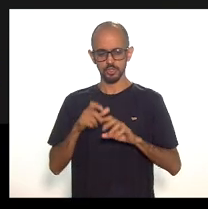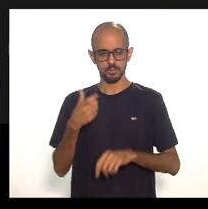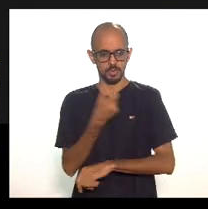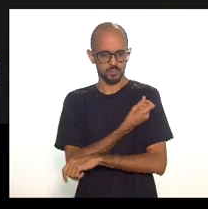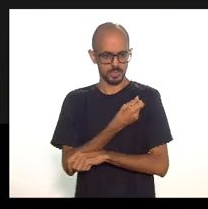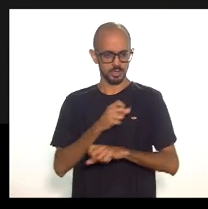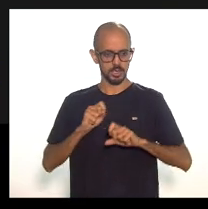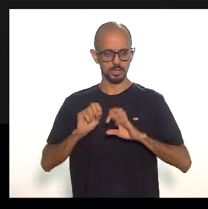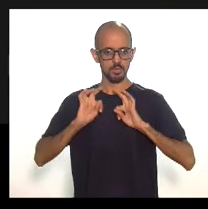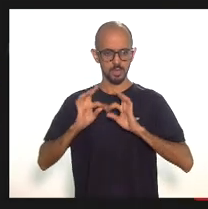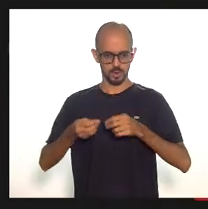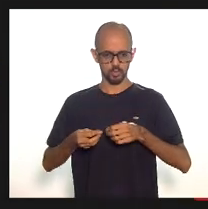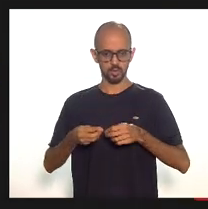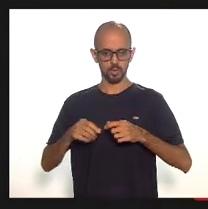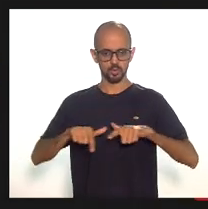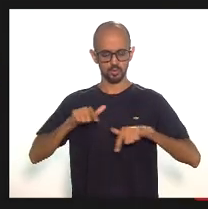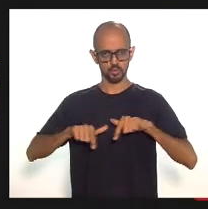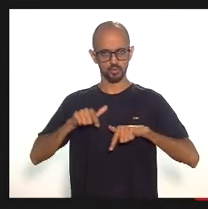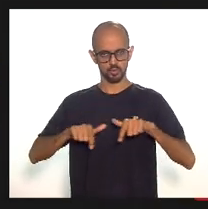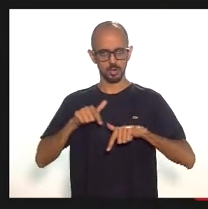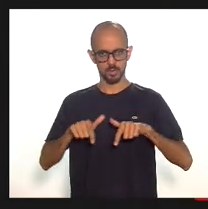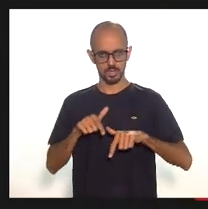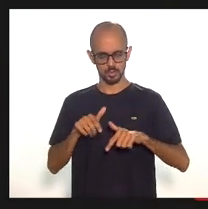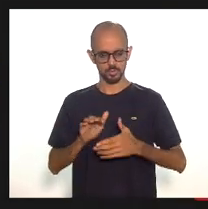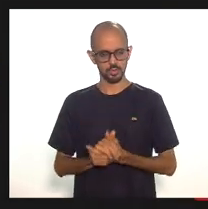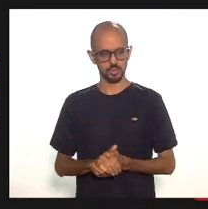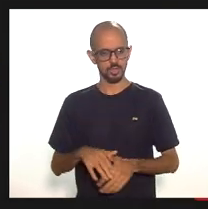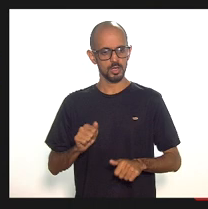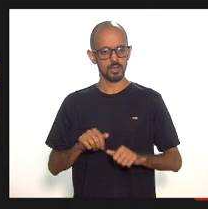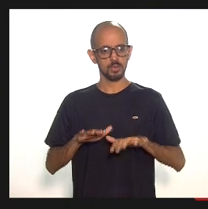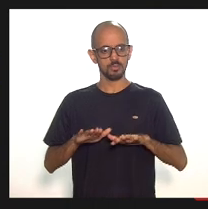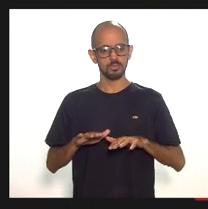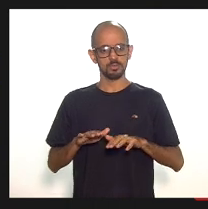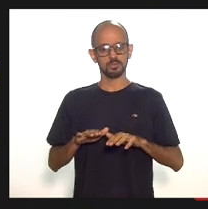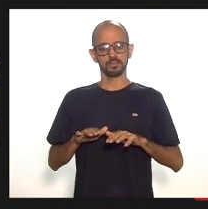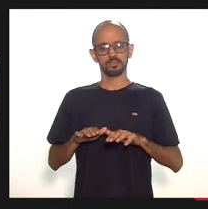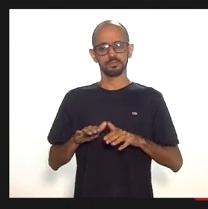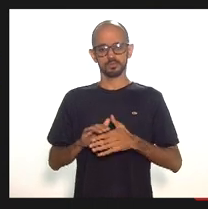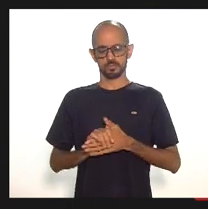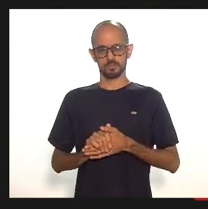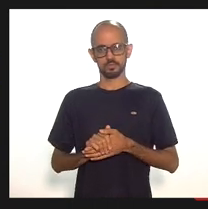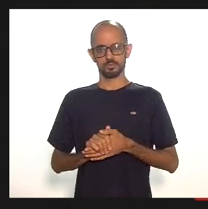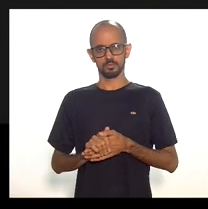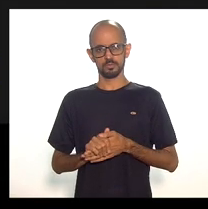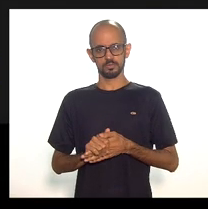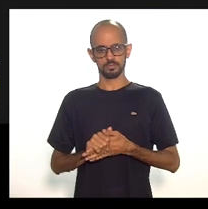esses trabalhadores, sem detrimento dos demais grupos faixa etária.